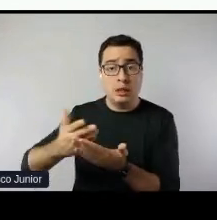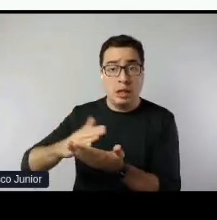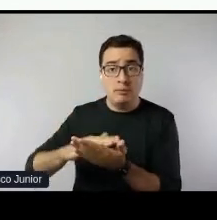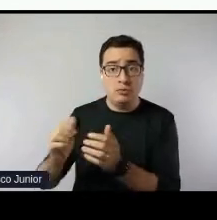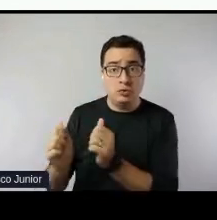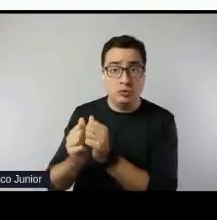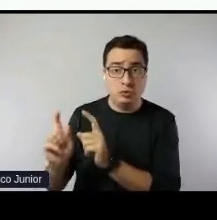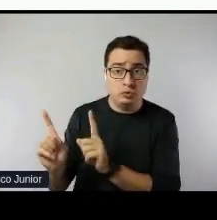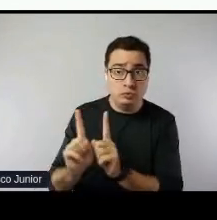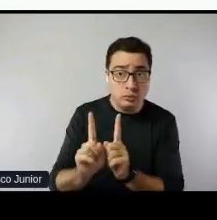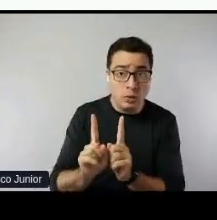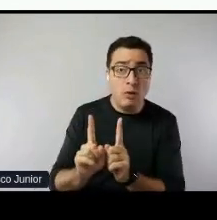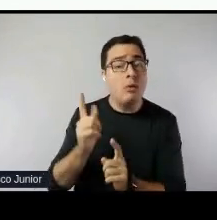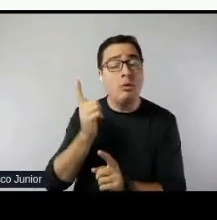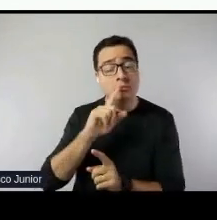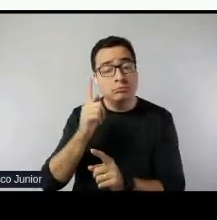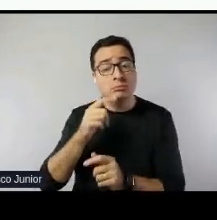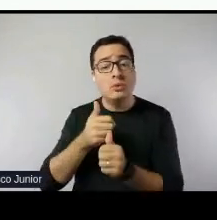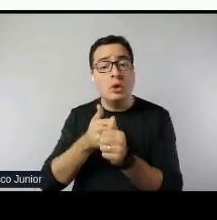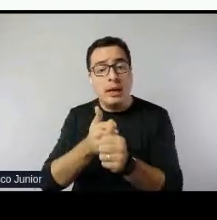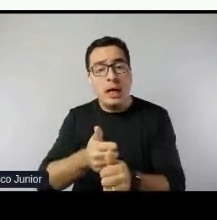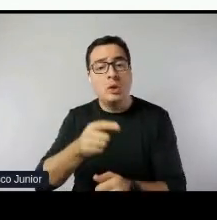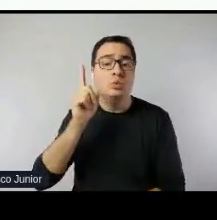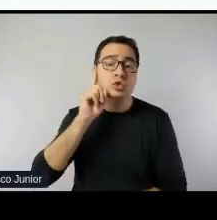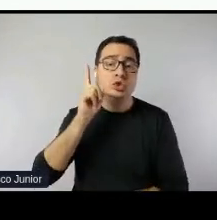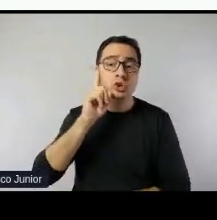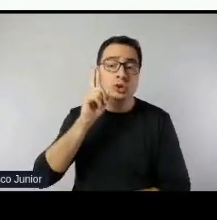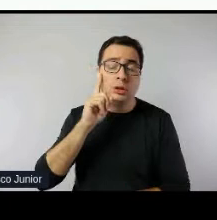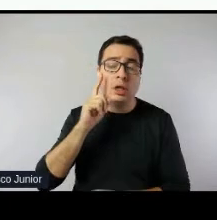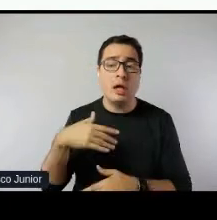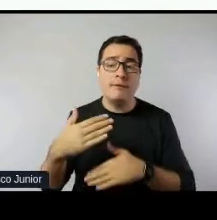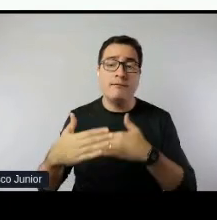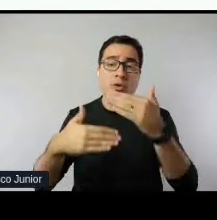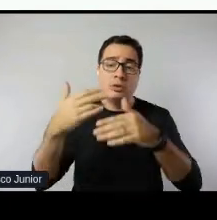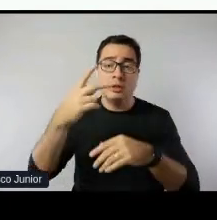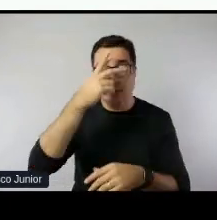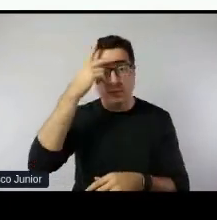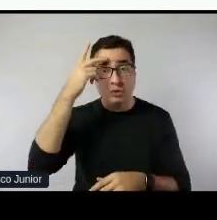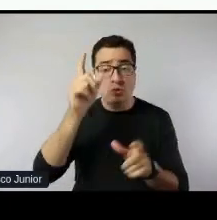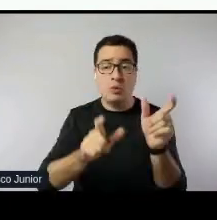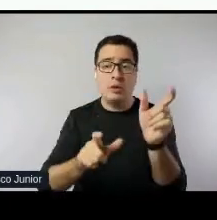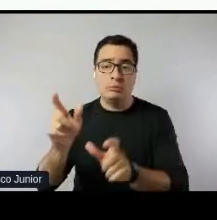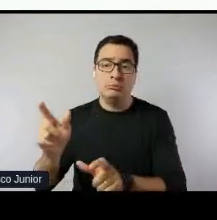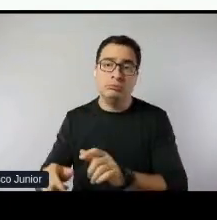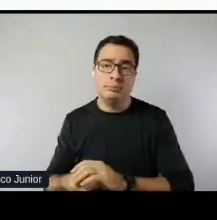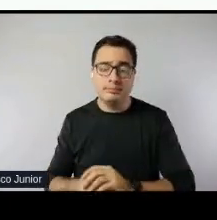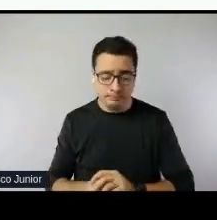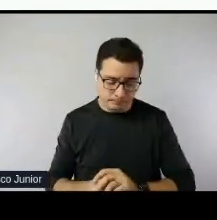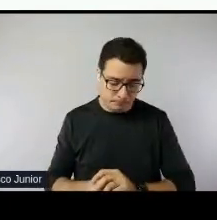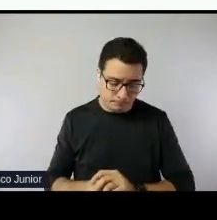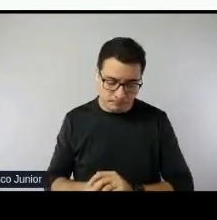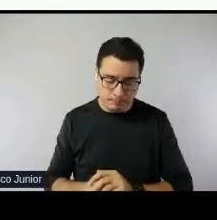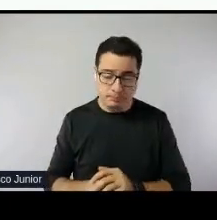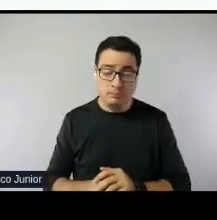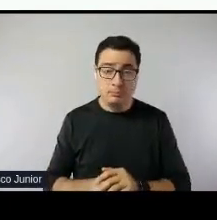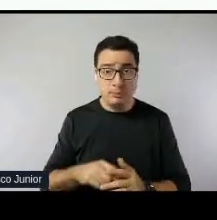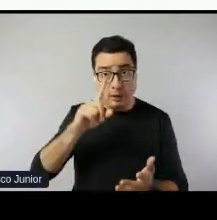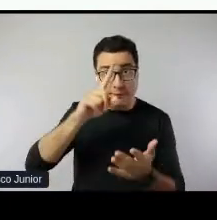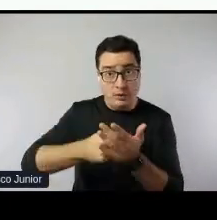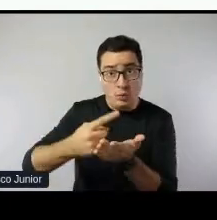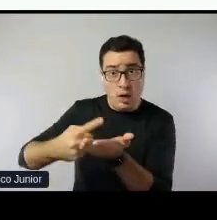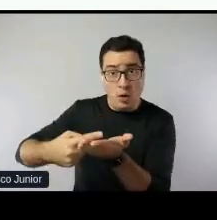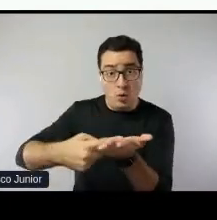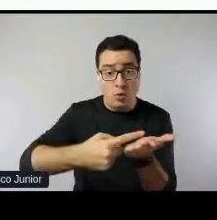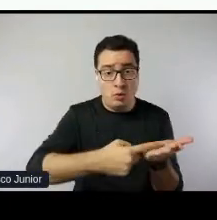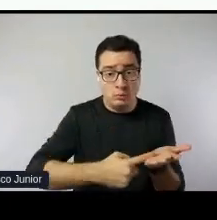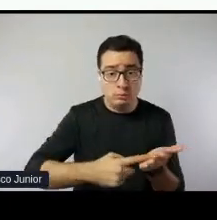exatamente também acompanhar no dia a dia ali, né, a evolução das pessoas também, né? Então, definiu esses acordos, a